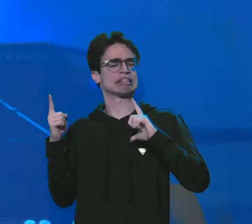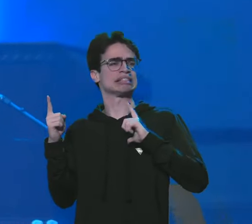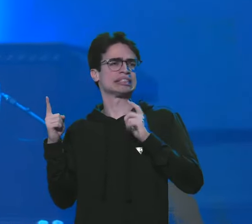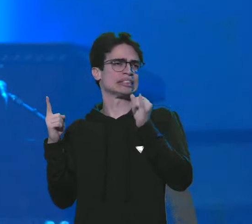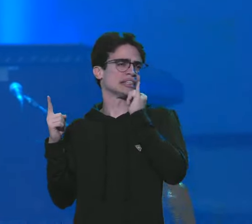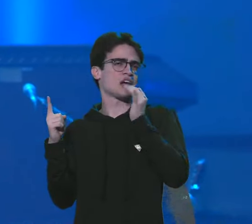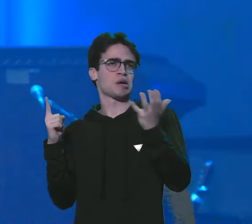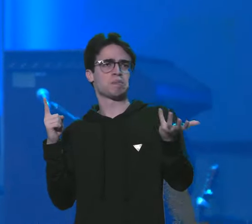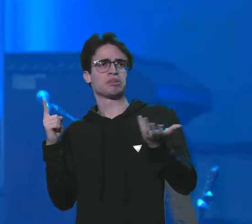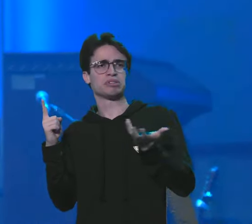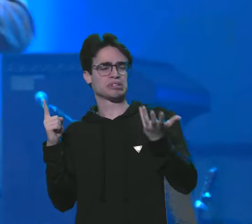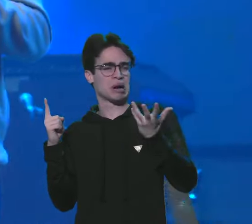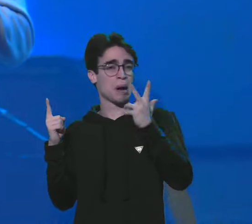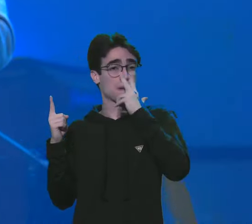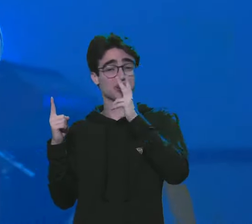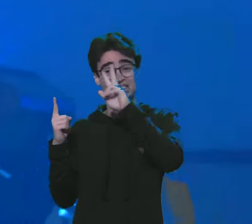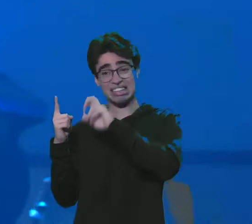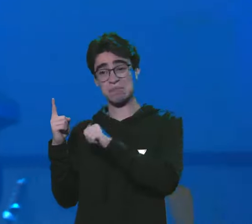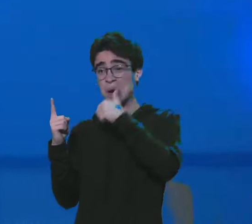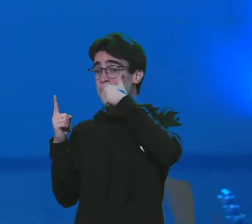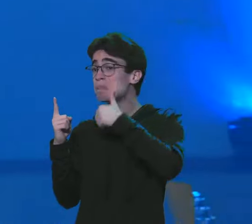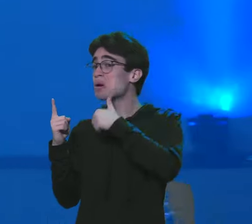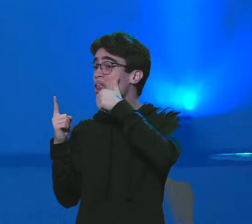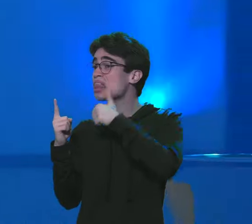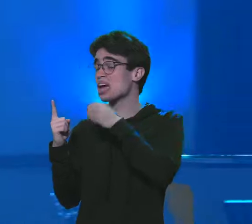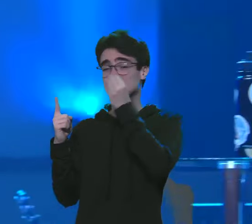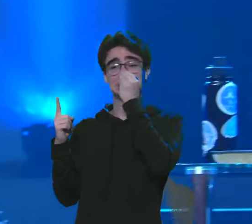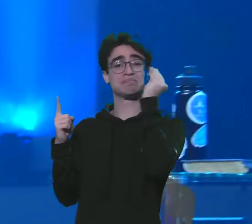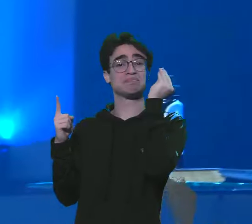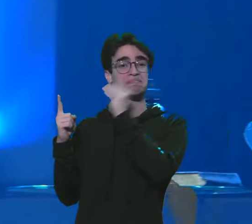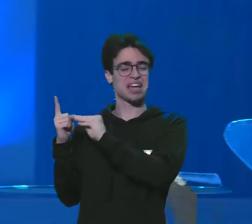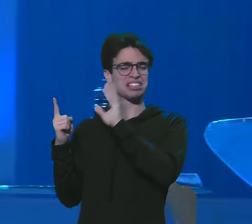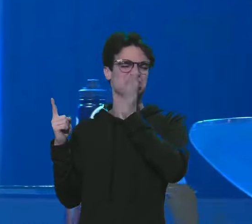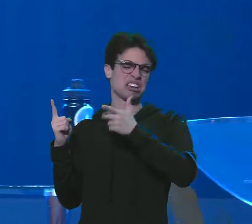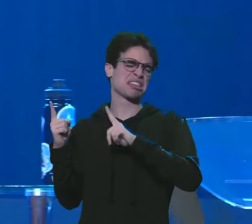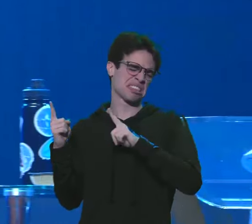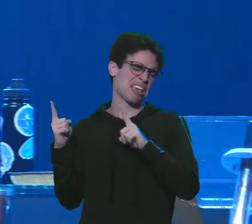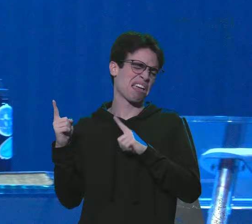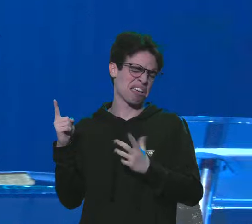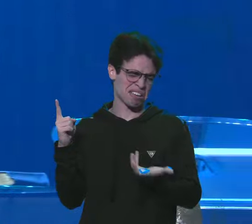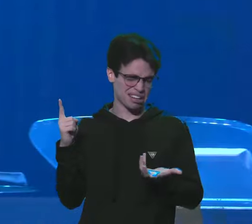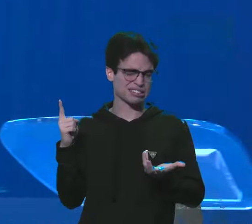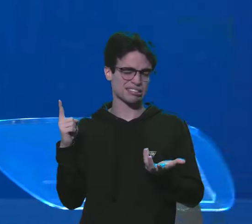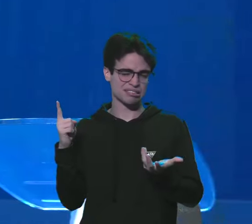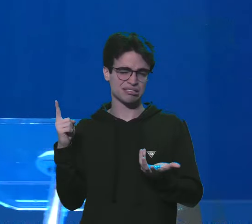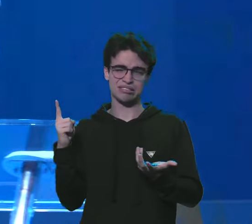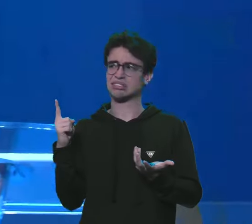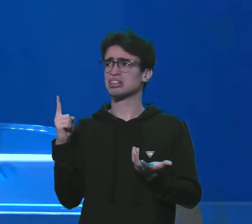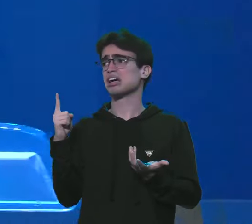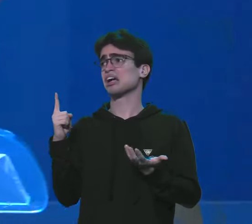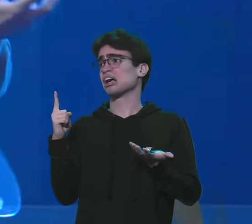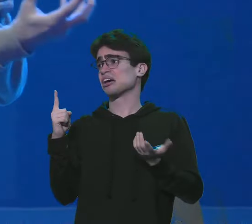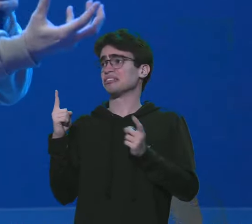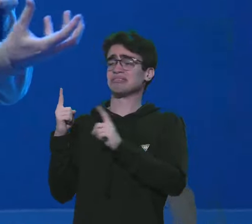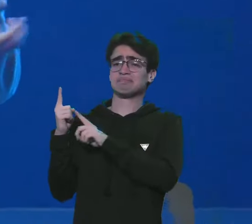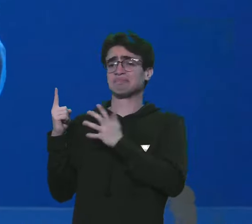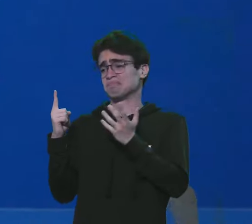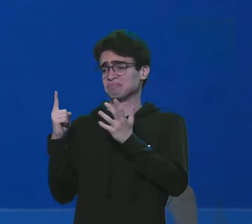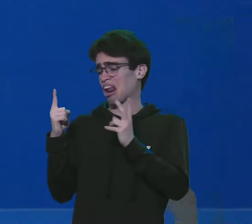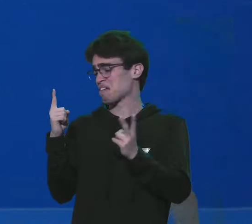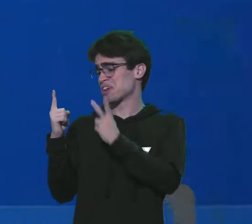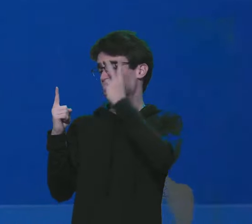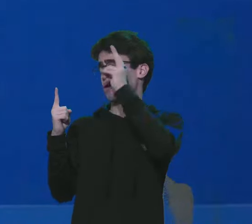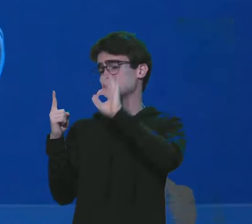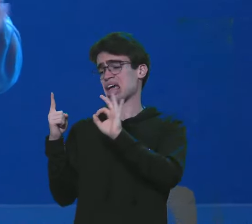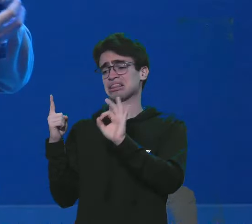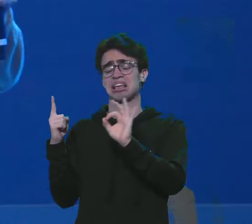certo desprezo em relação à posição da mulher na sociedade. Então eles já não davam muito valor para a